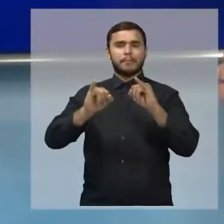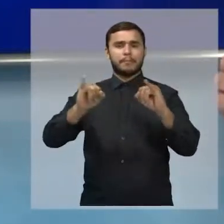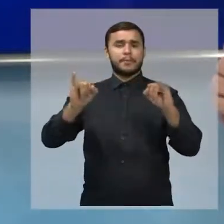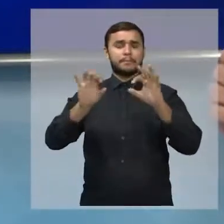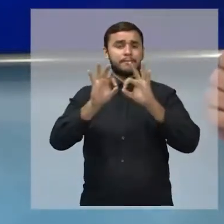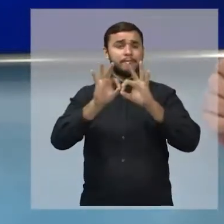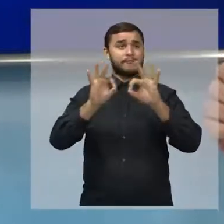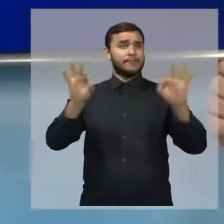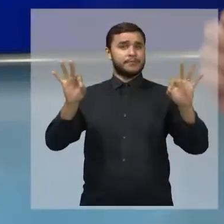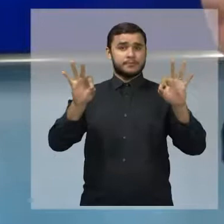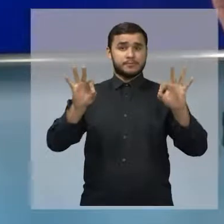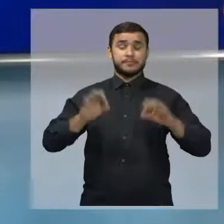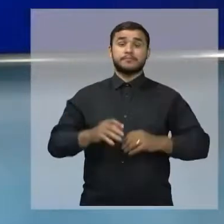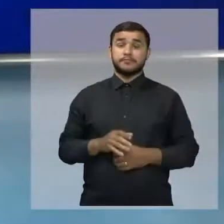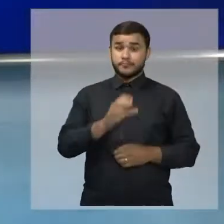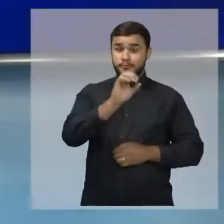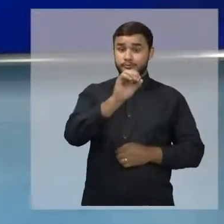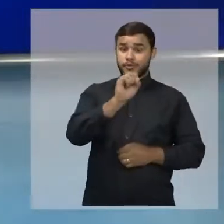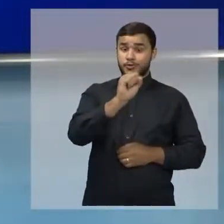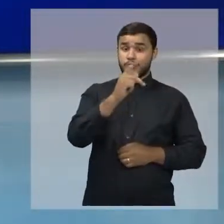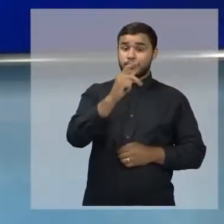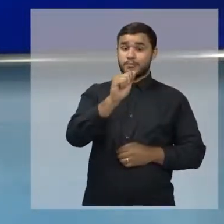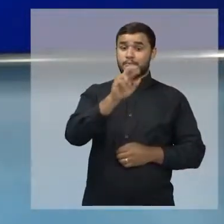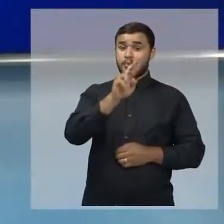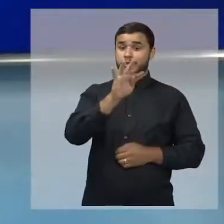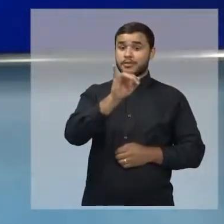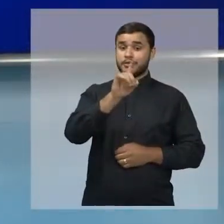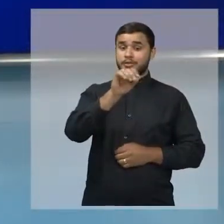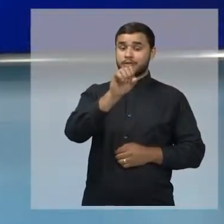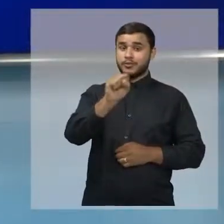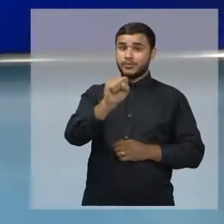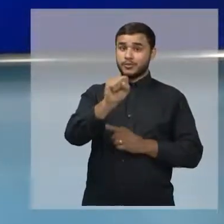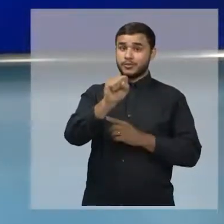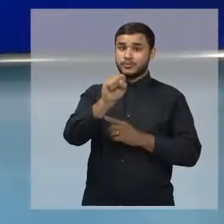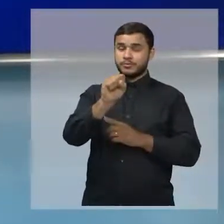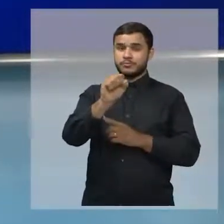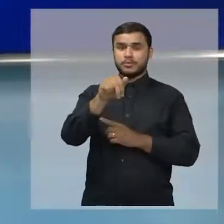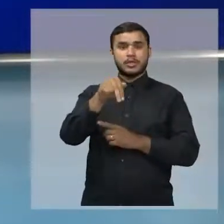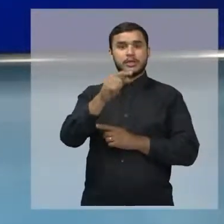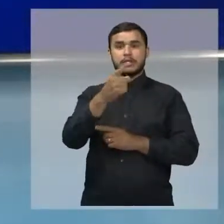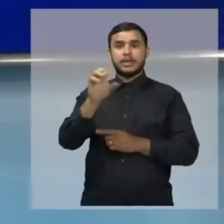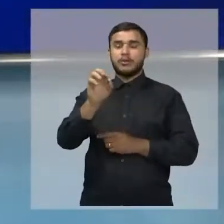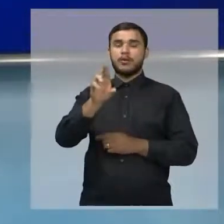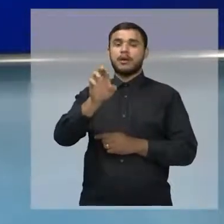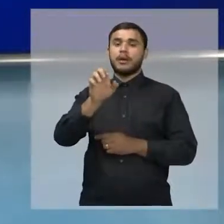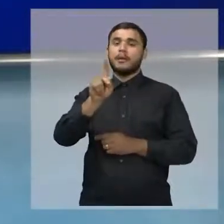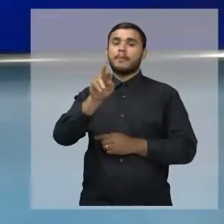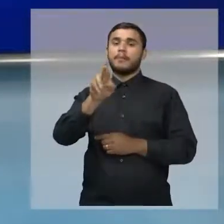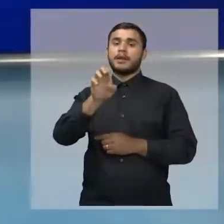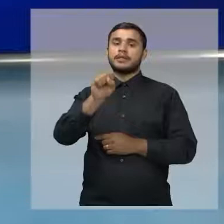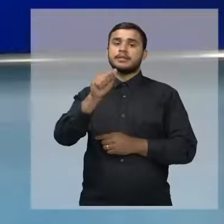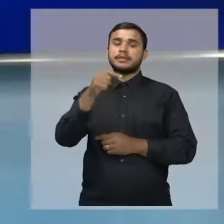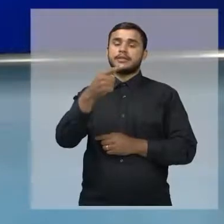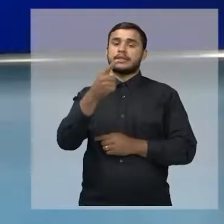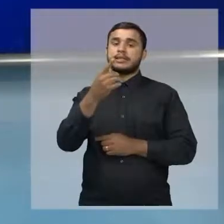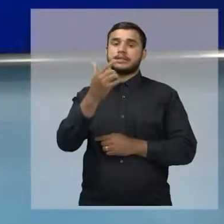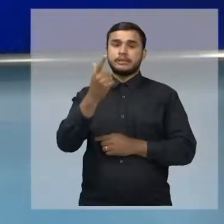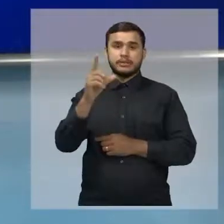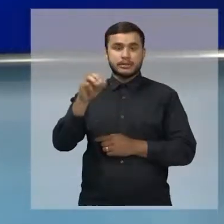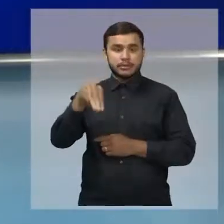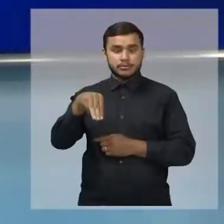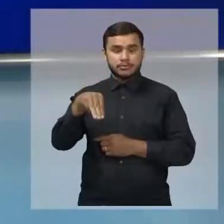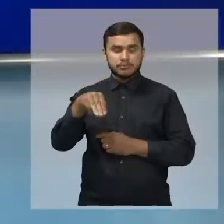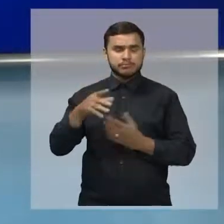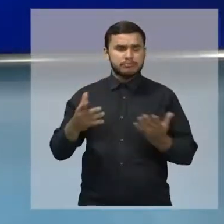seguinte frase, abre aspas, os partidos já não mais nos representam. As